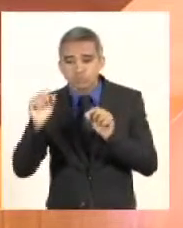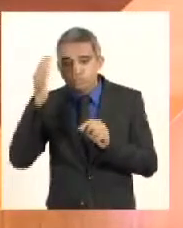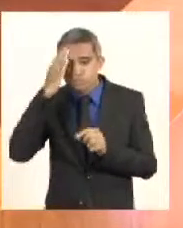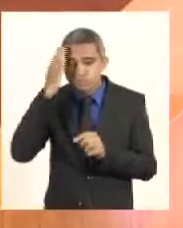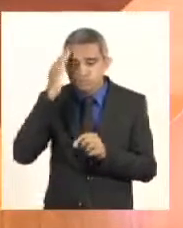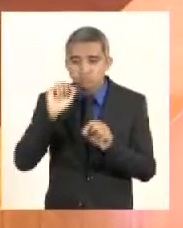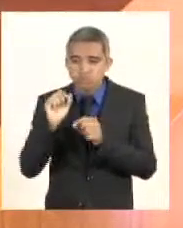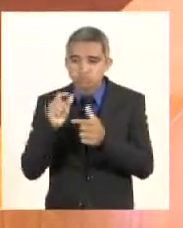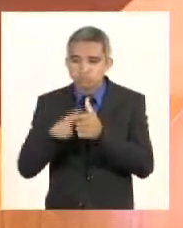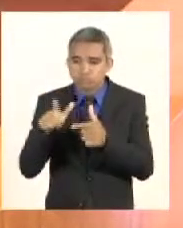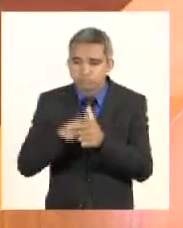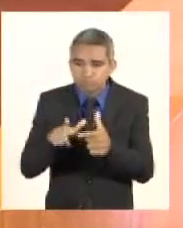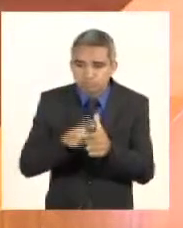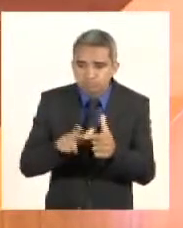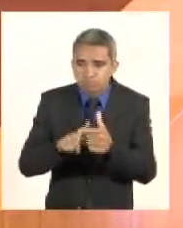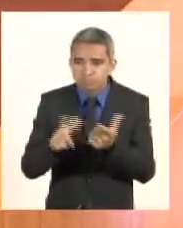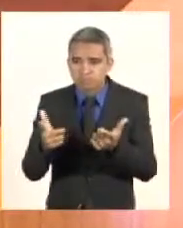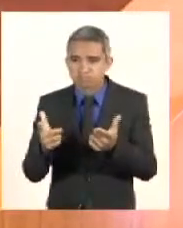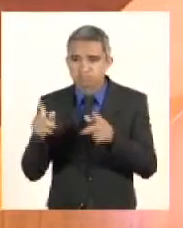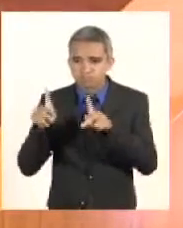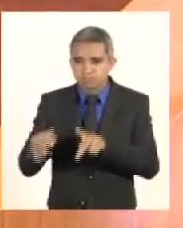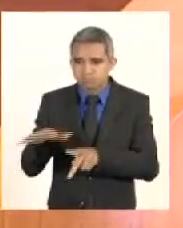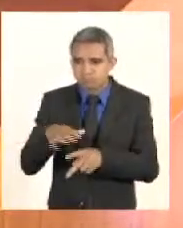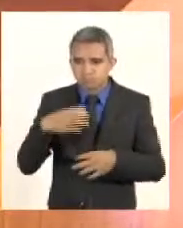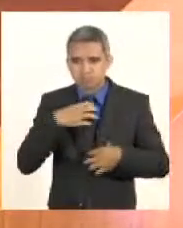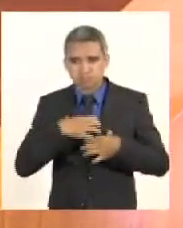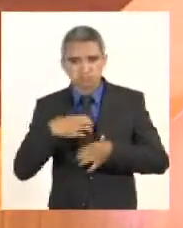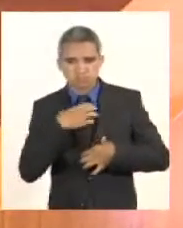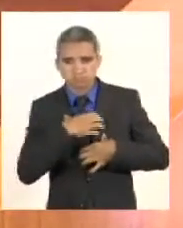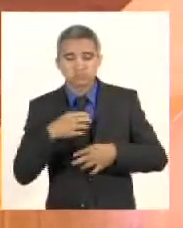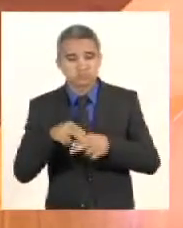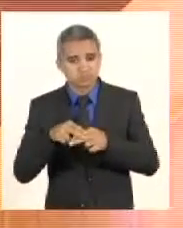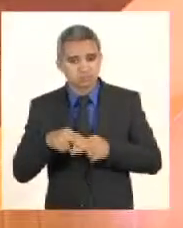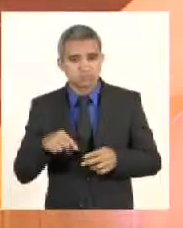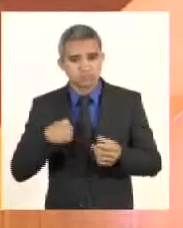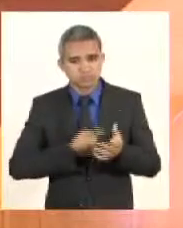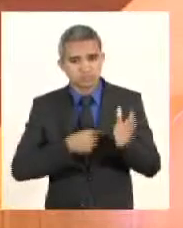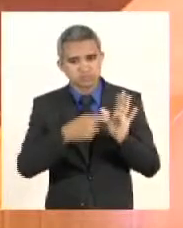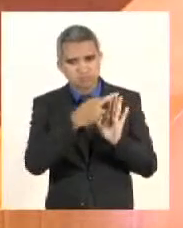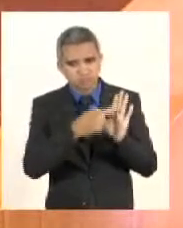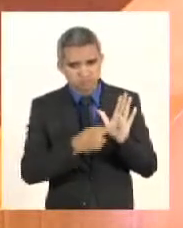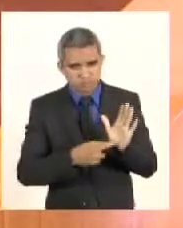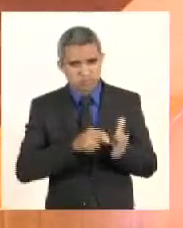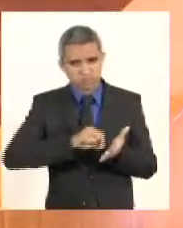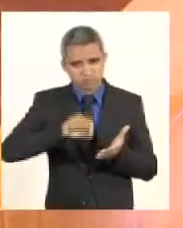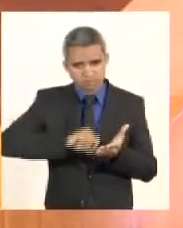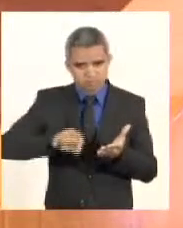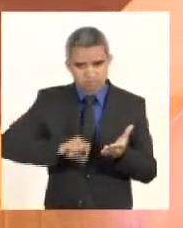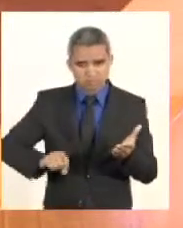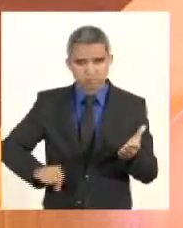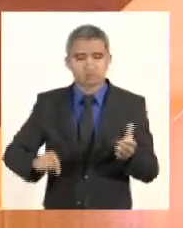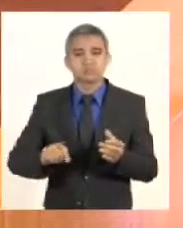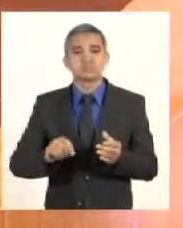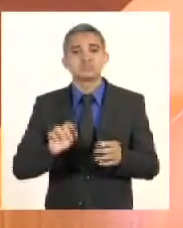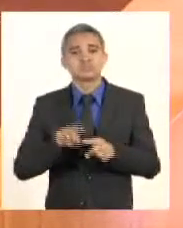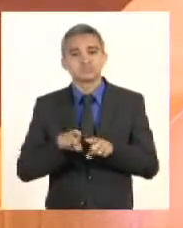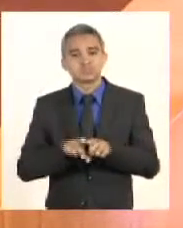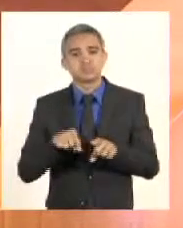para a população e fazendo nossos relatórios e procurando resolver a problemática dessas